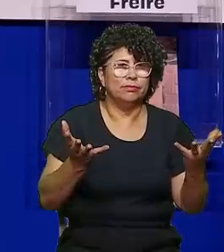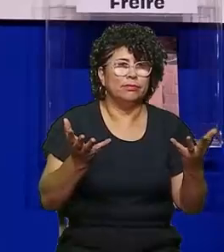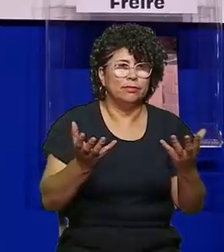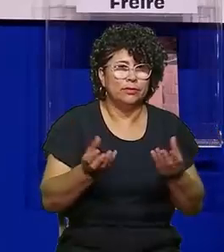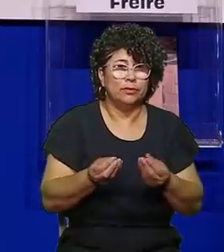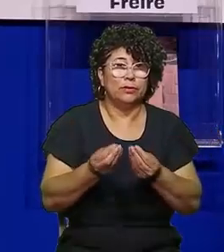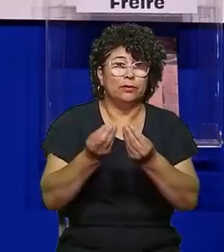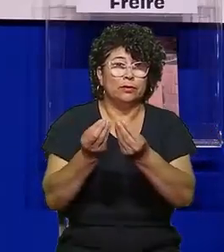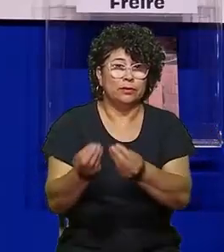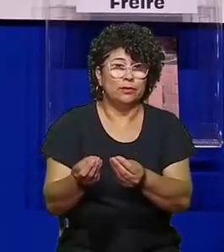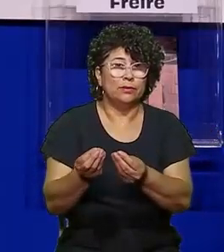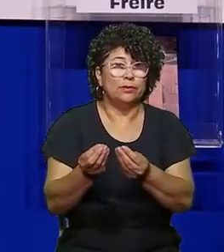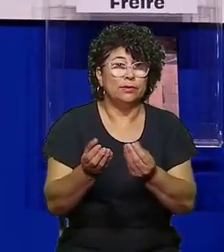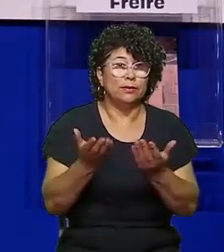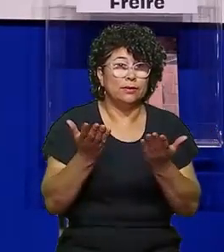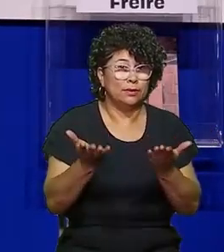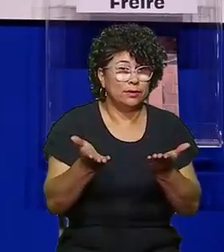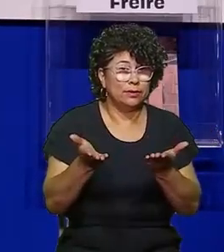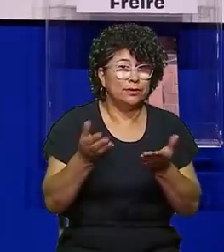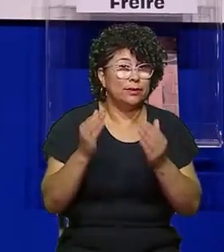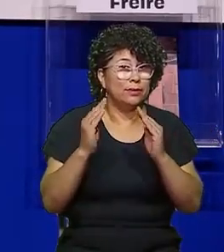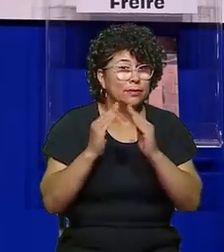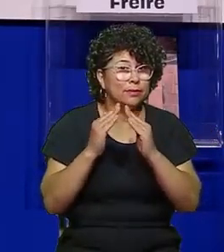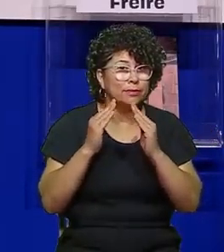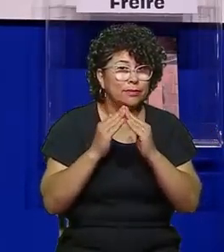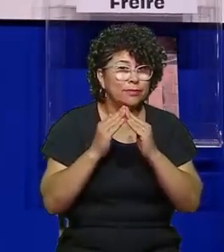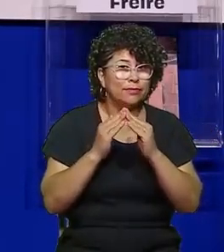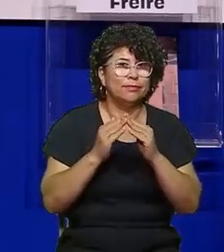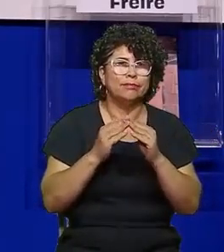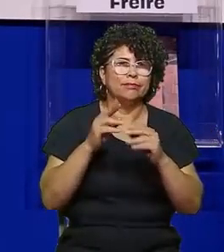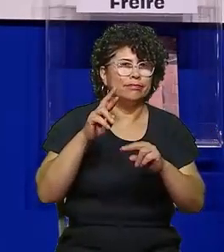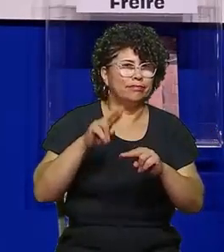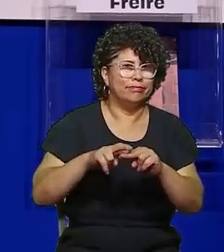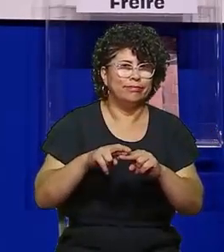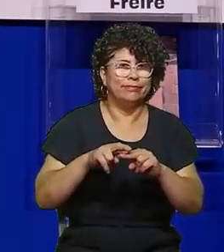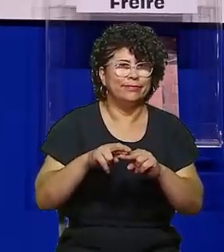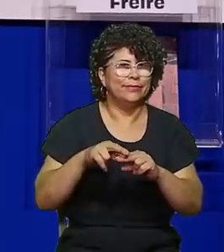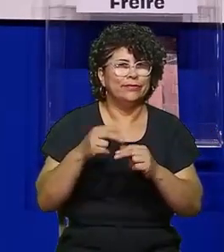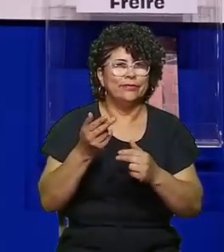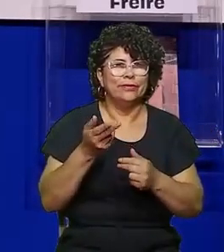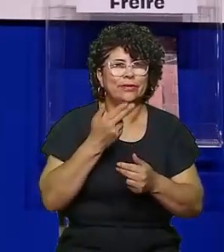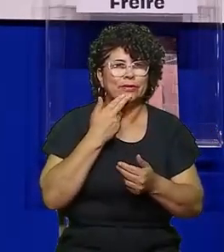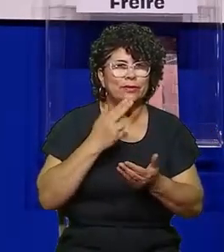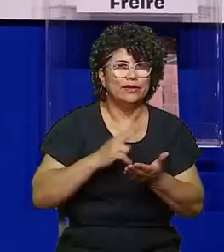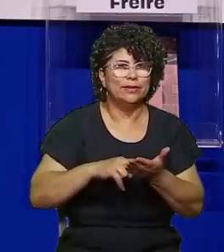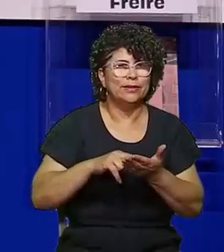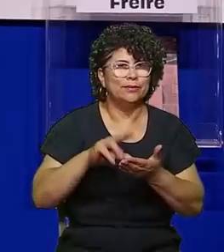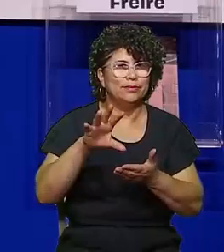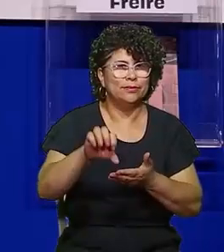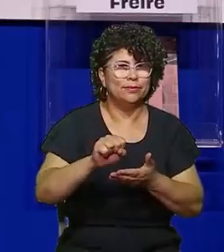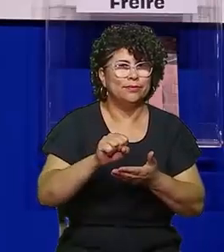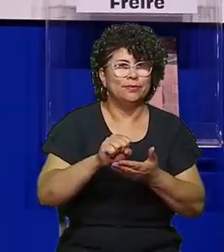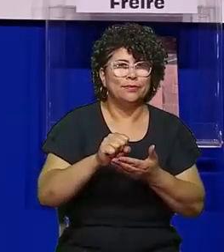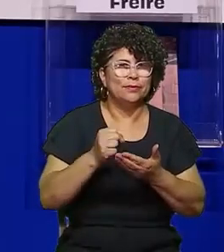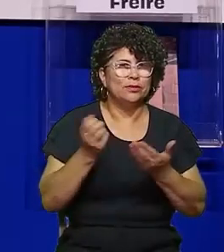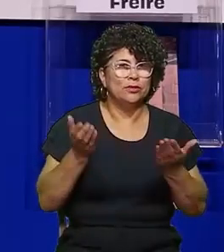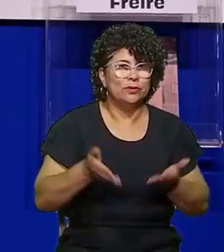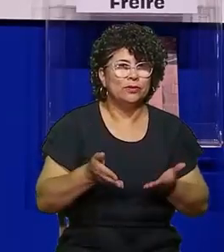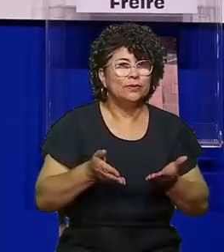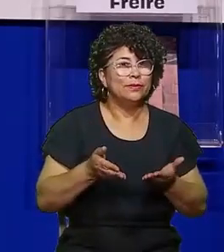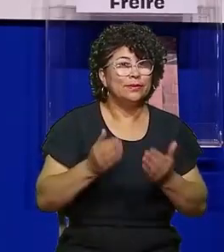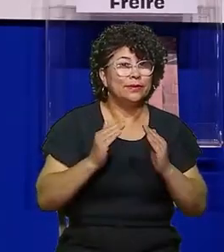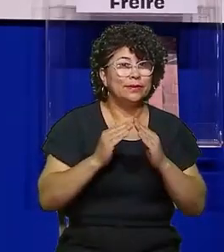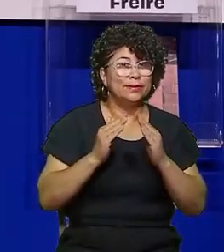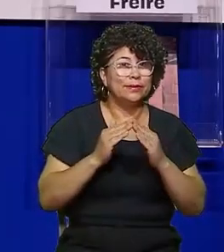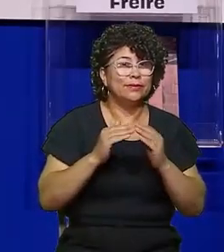que ele recebesse em casa. Eu digo, não, eu não vou dar trabalho a Drummond de ir à agência de correio pegar. Recebia em casa, e ele